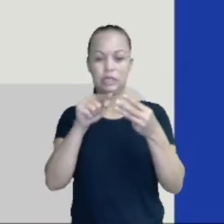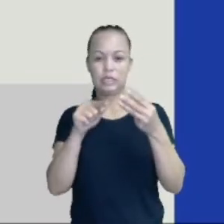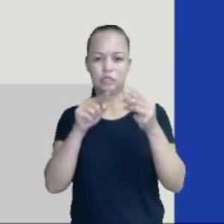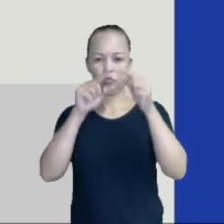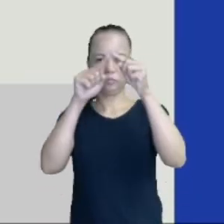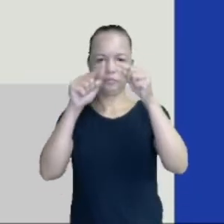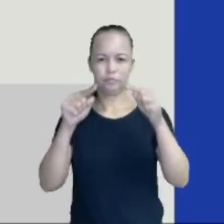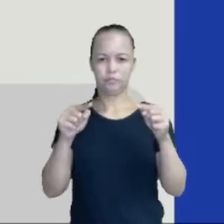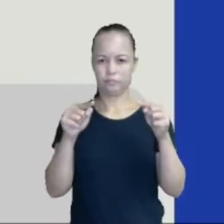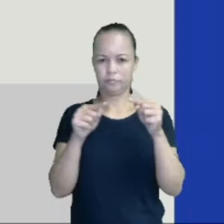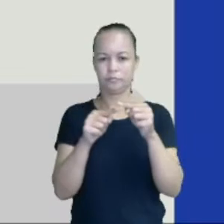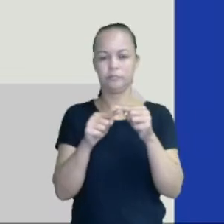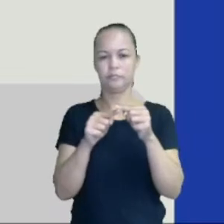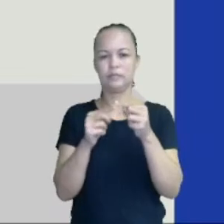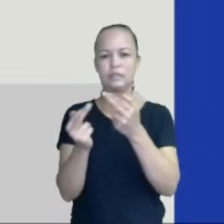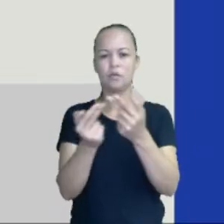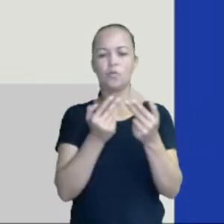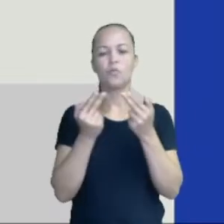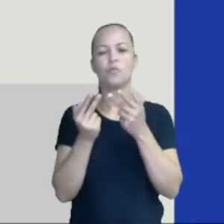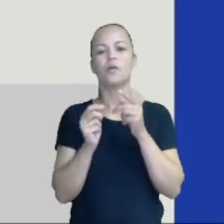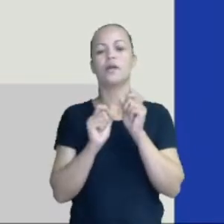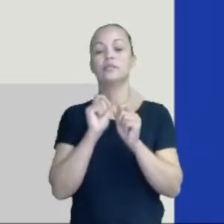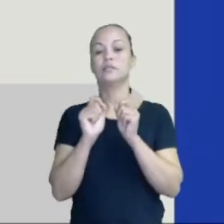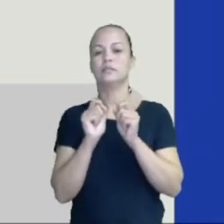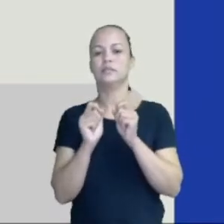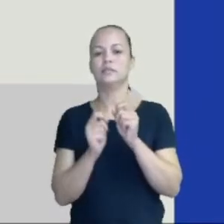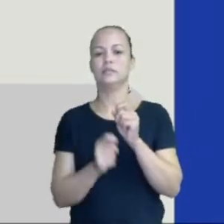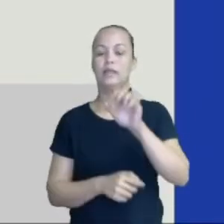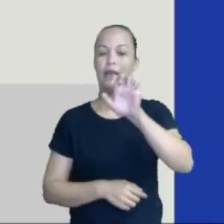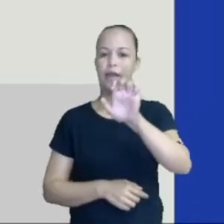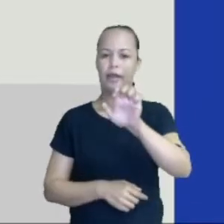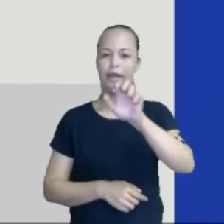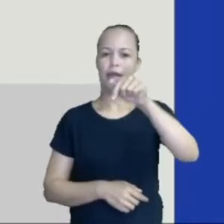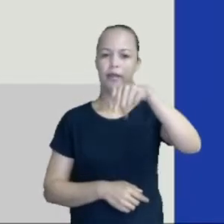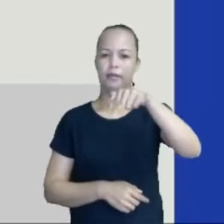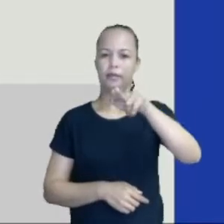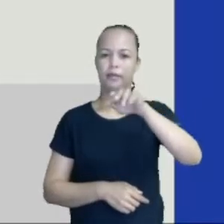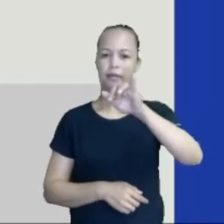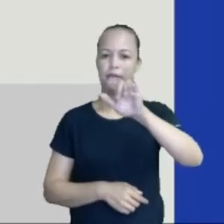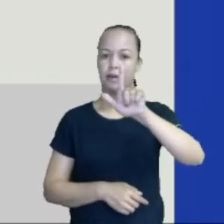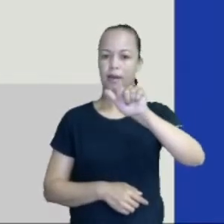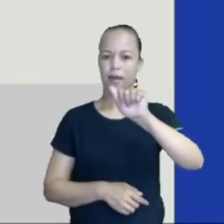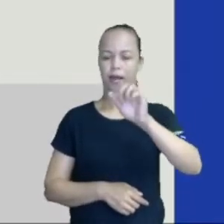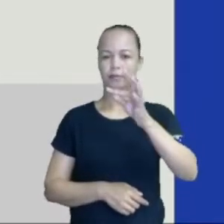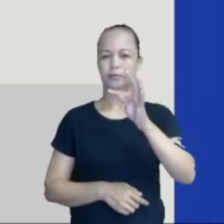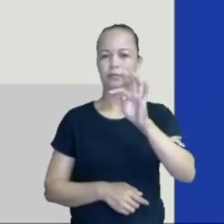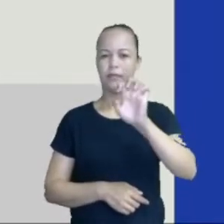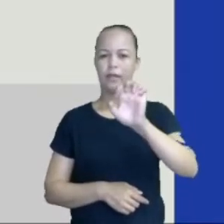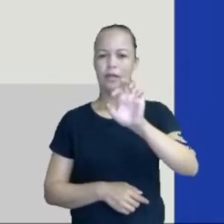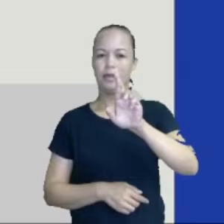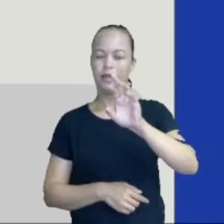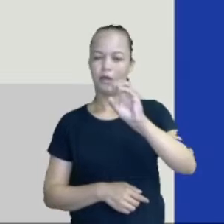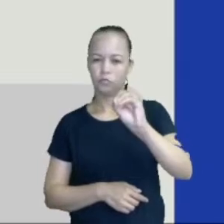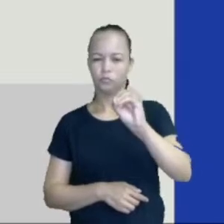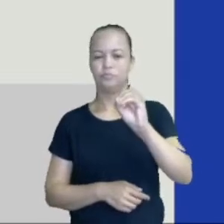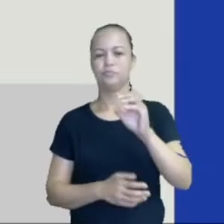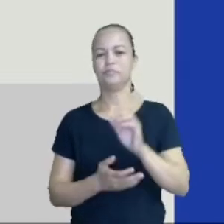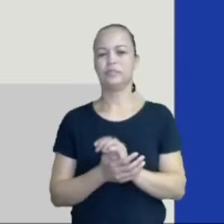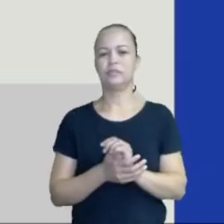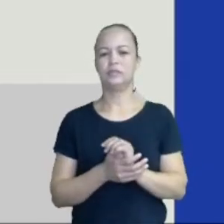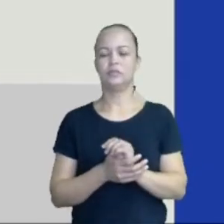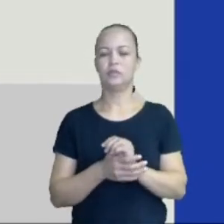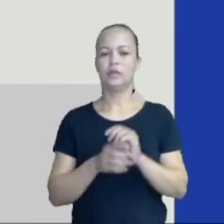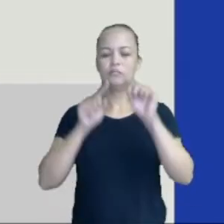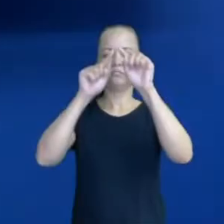os 3 lados iguais são chamados de equiláteros. Olha o nome. Se eu estou tratando dos lados de um